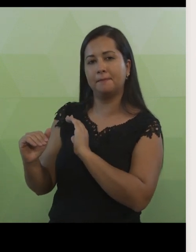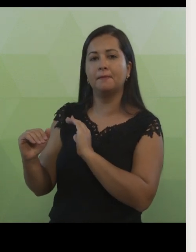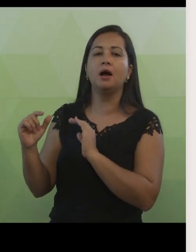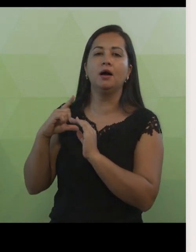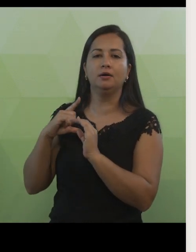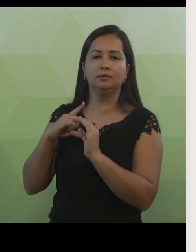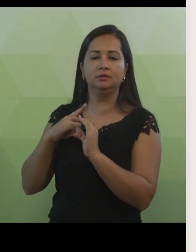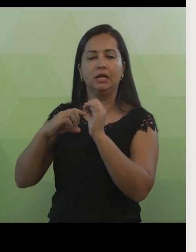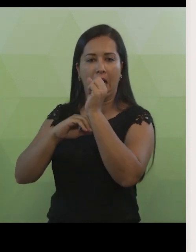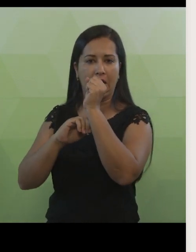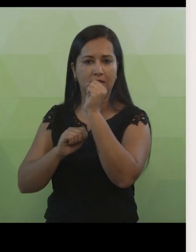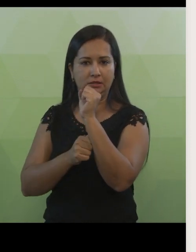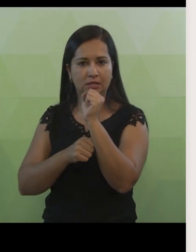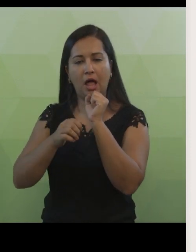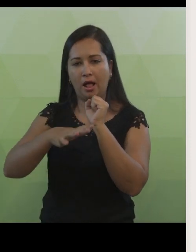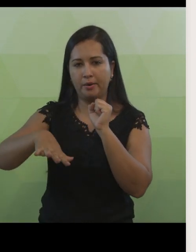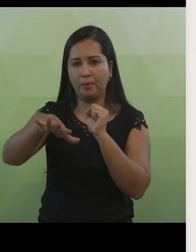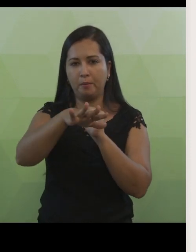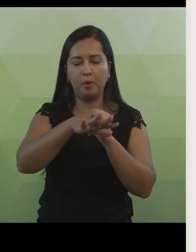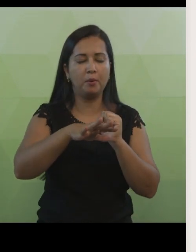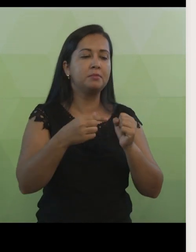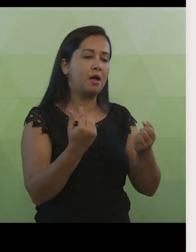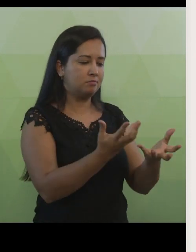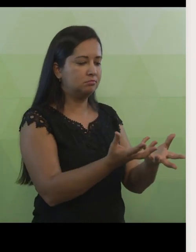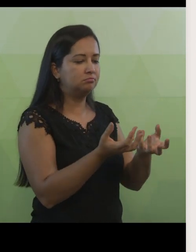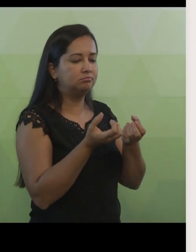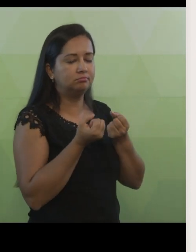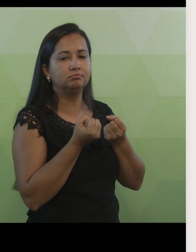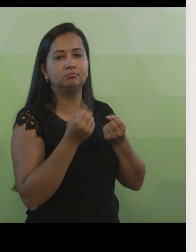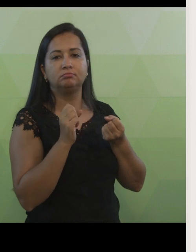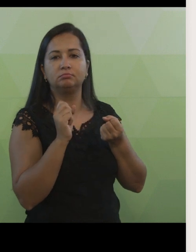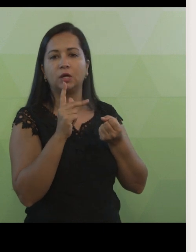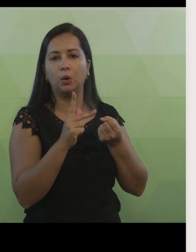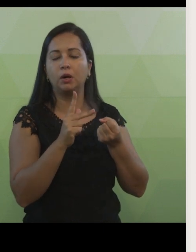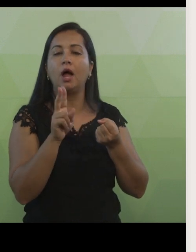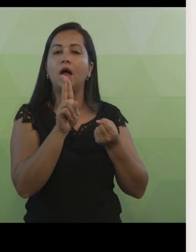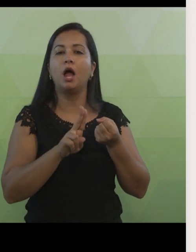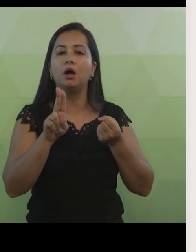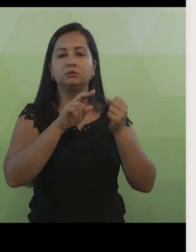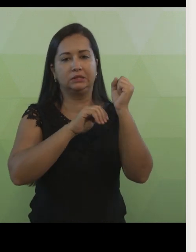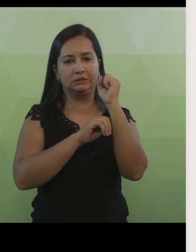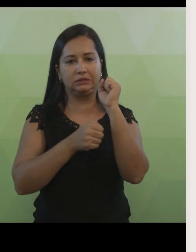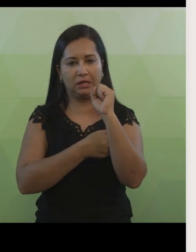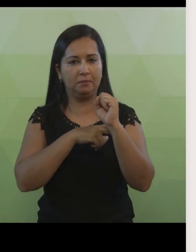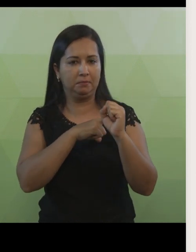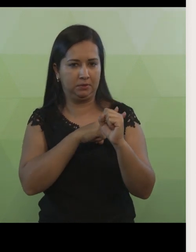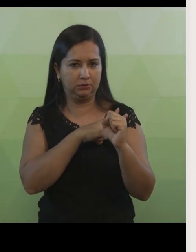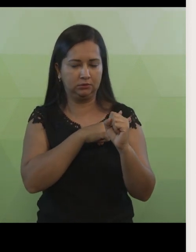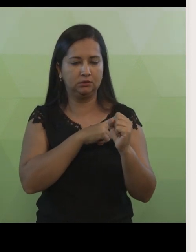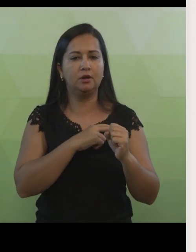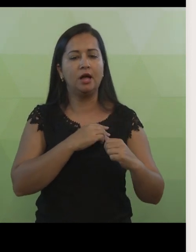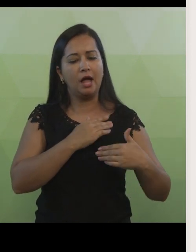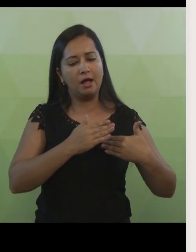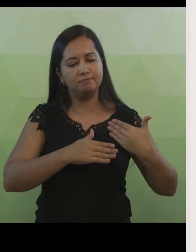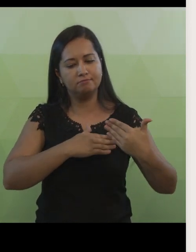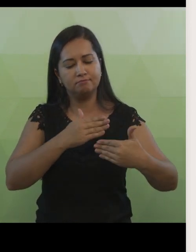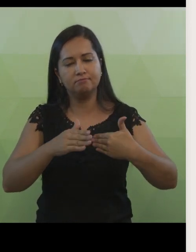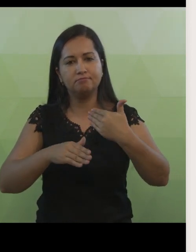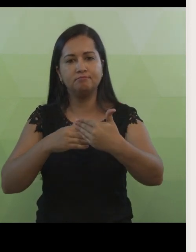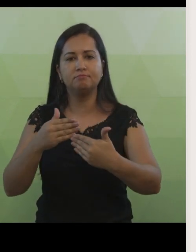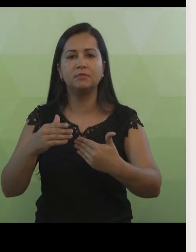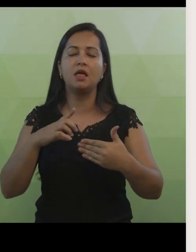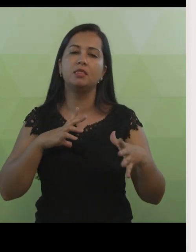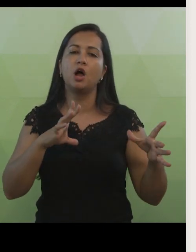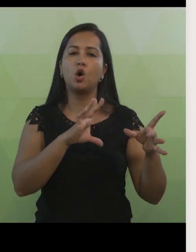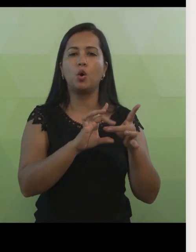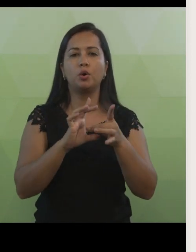chave pública do servidor para criptografar os dados e o servidor vai descriptografar utilizando a sua chave privada.